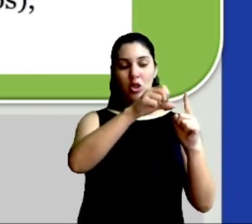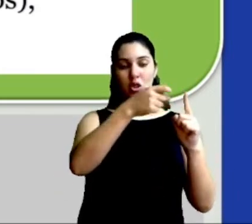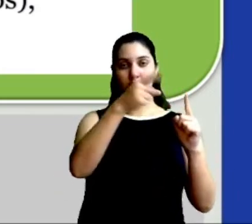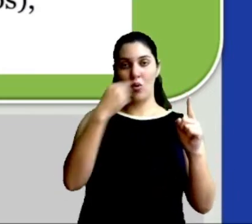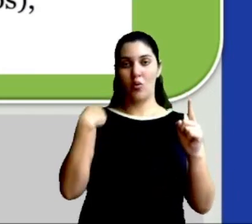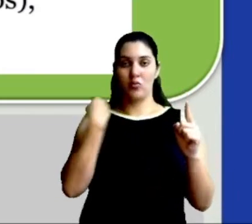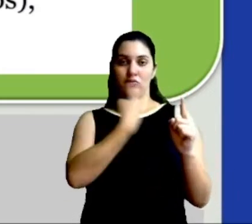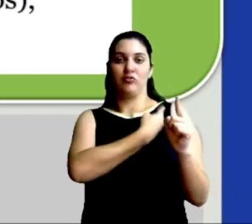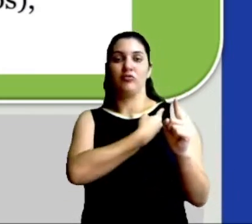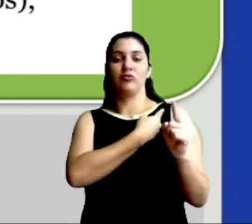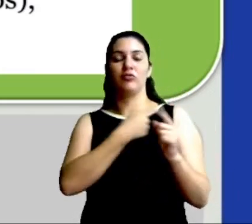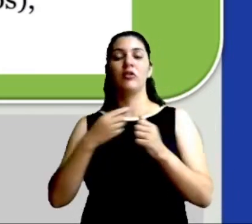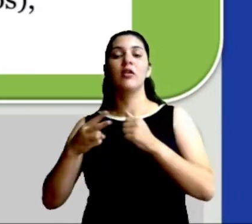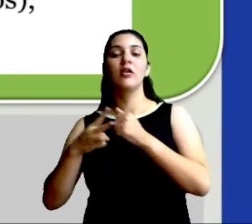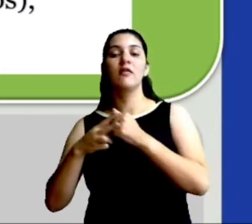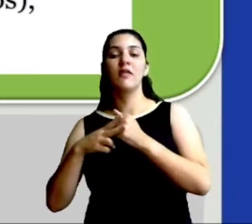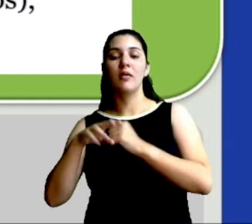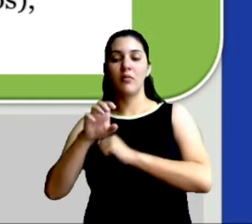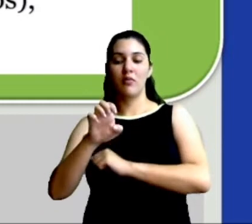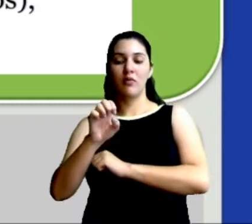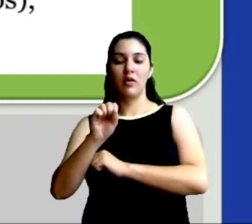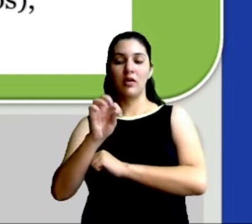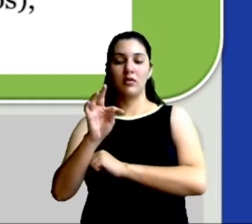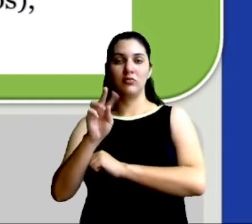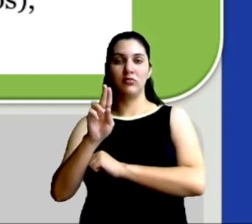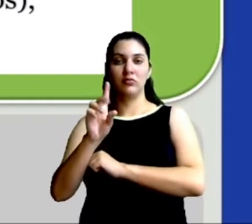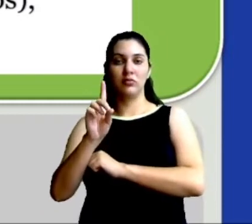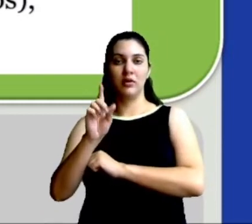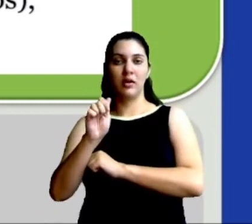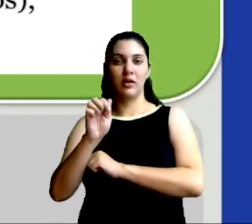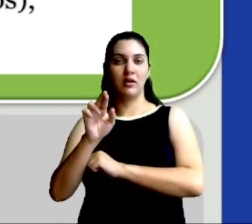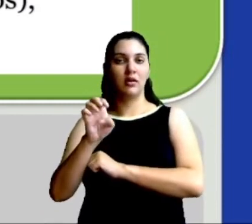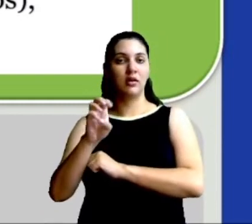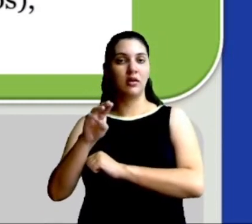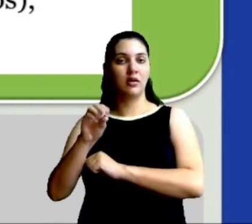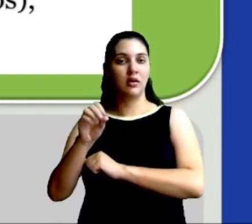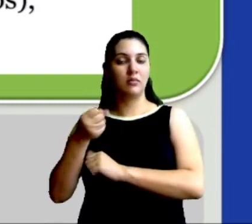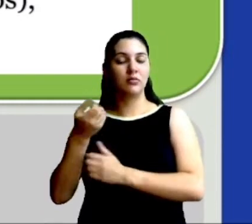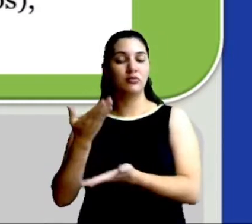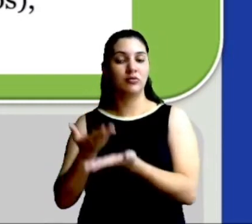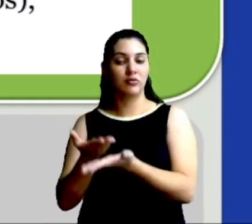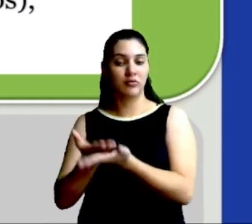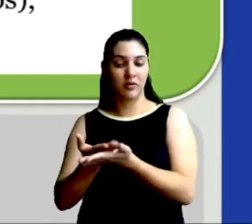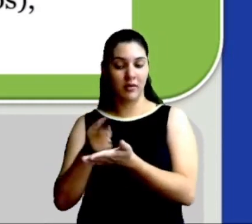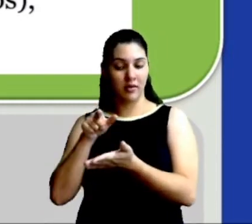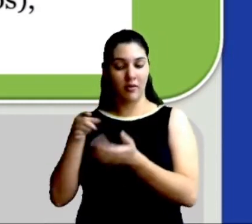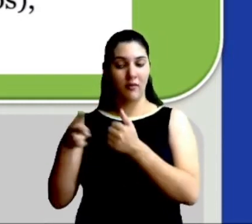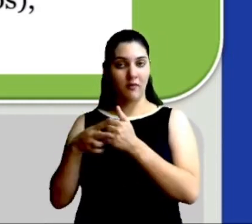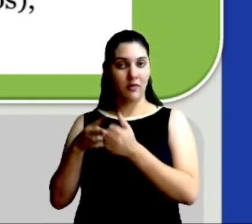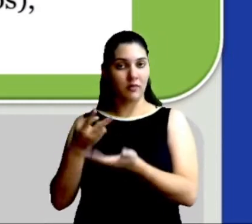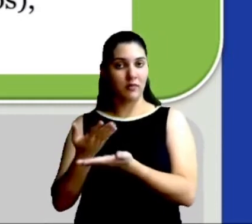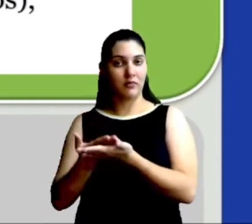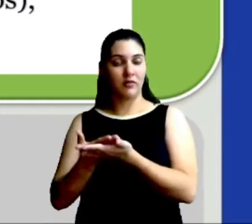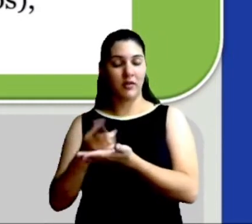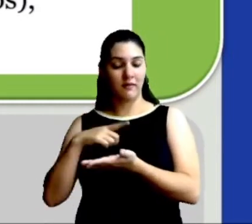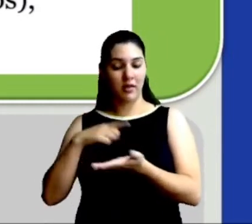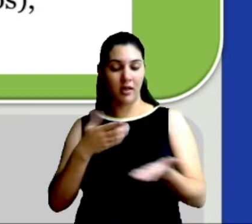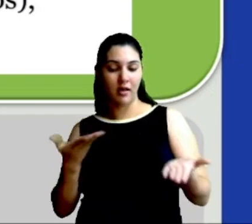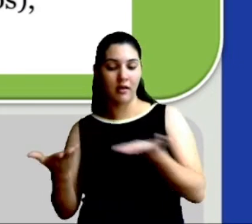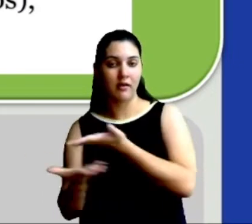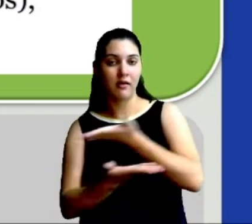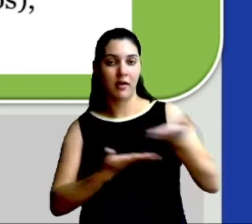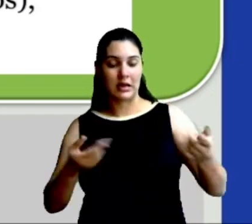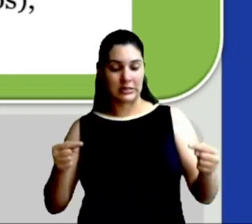é? Estudaremos, que é o verbo estudar. Então, o verbo estudar vai aí ter essa relação,